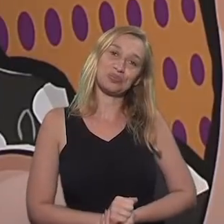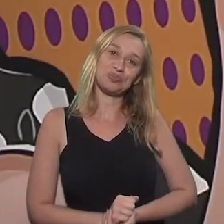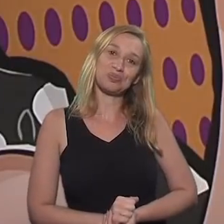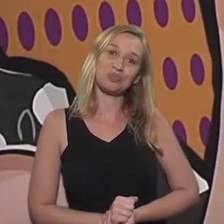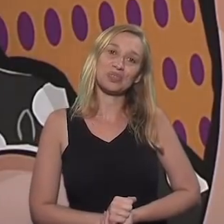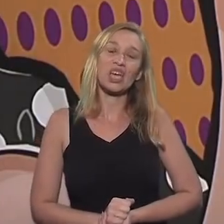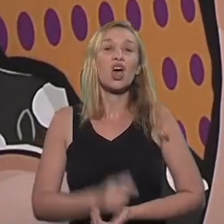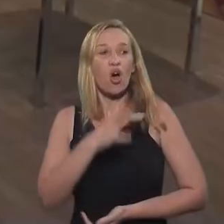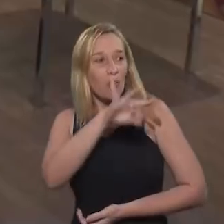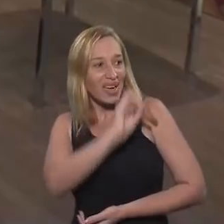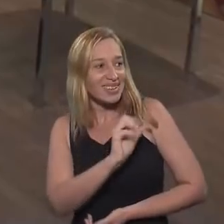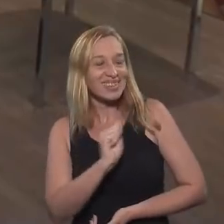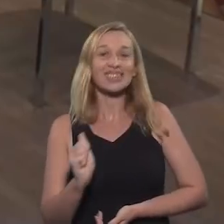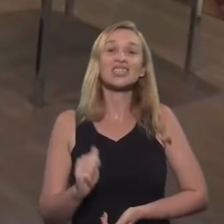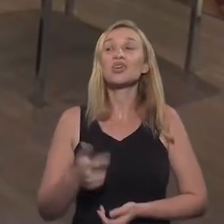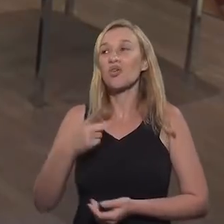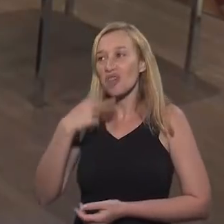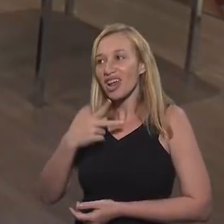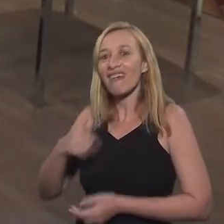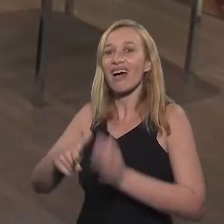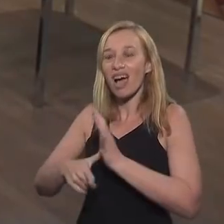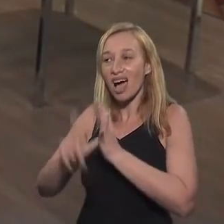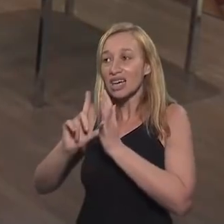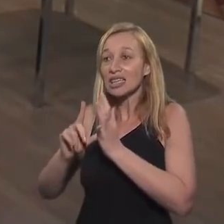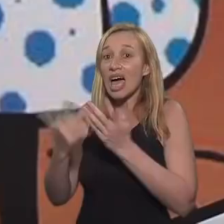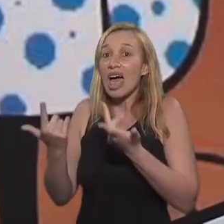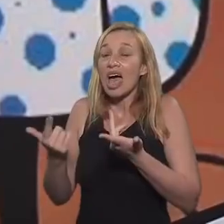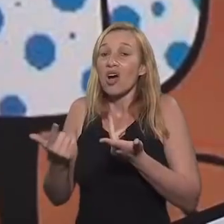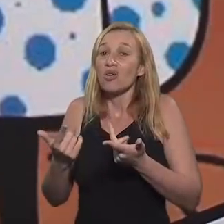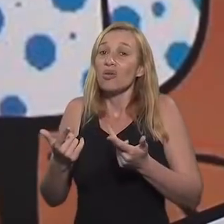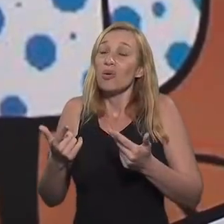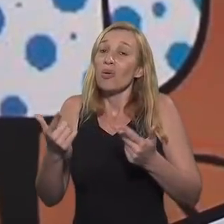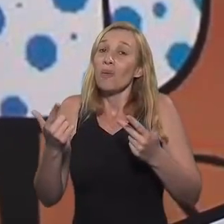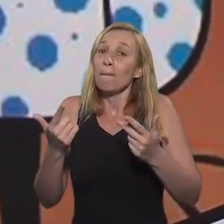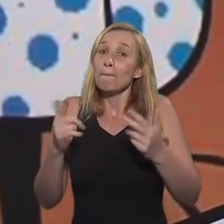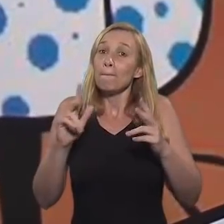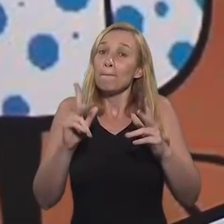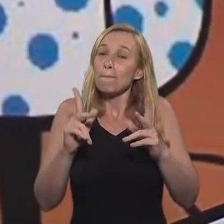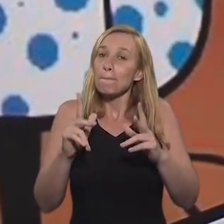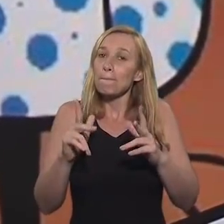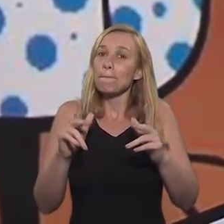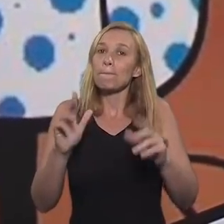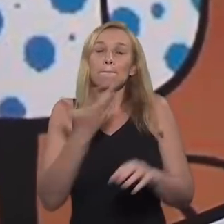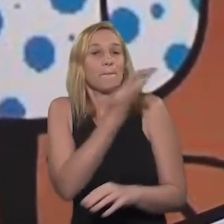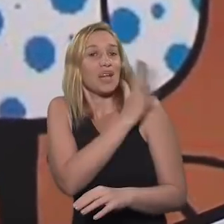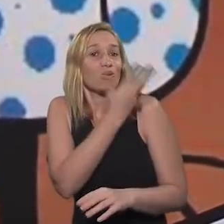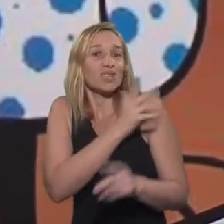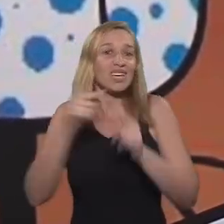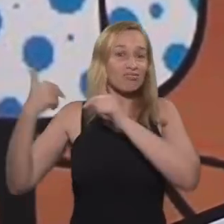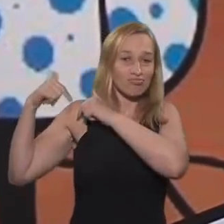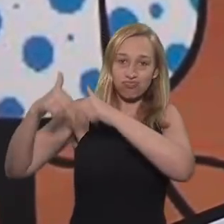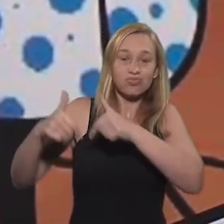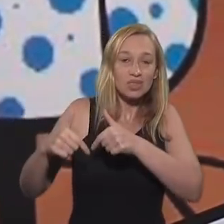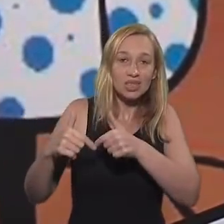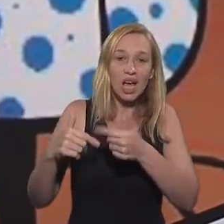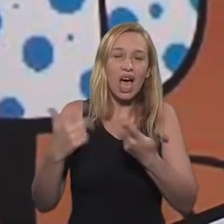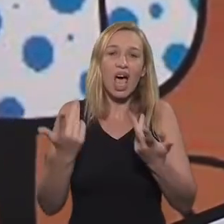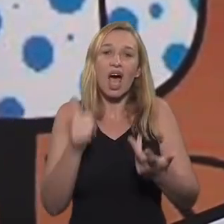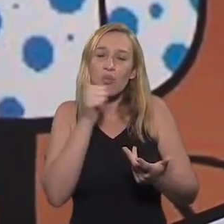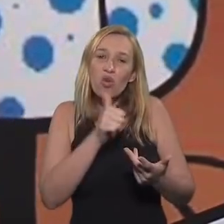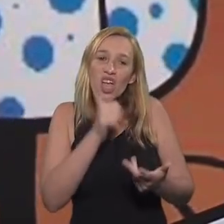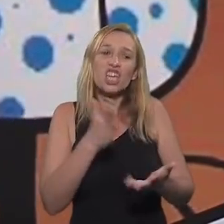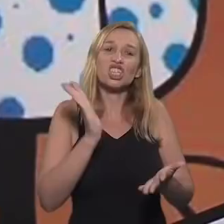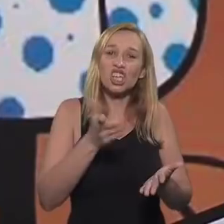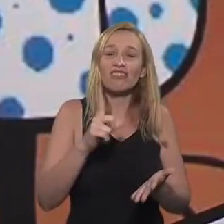maravilhoso. Você, Roberta. É como nós falamos antes, né? Esse preconceito é histórico. A mulher, ela já passa por esse preconceito em